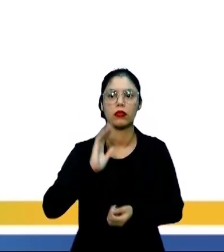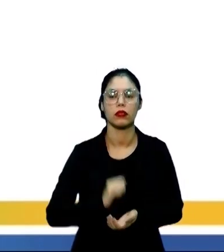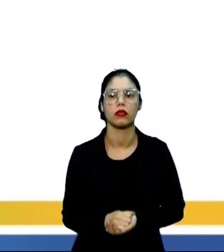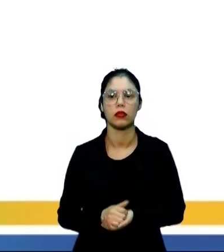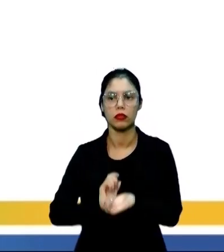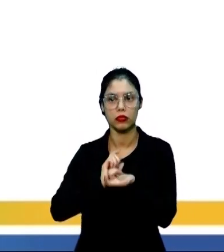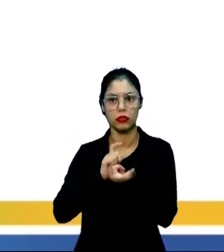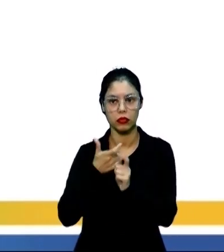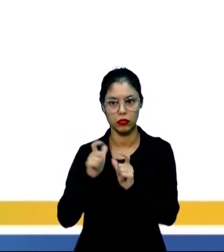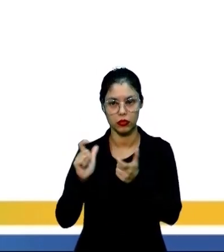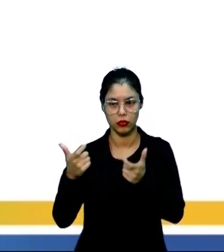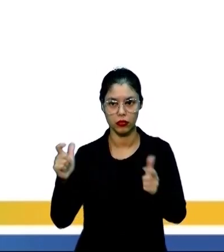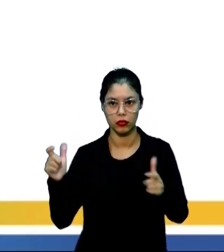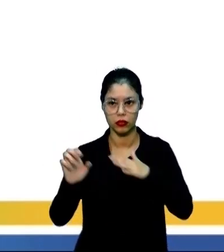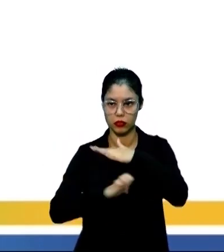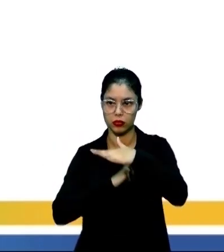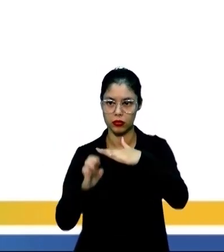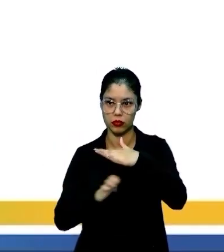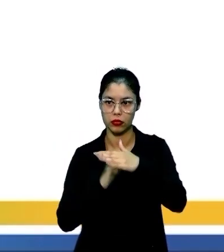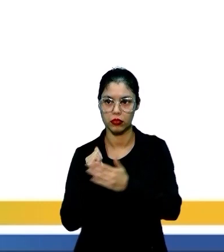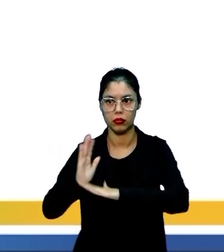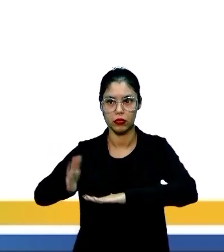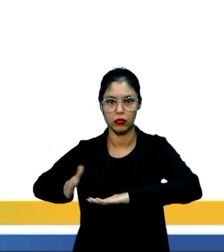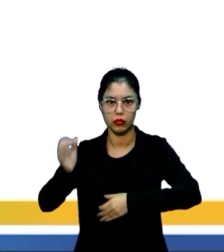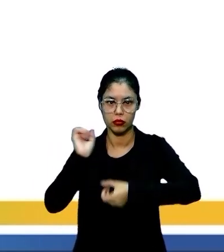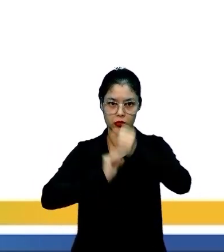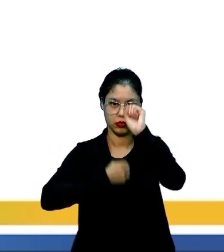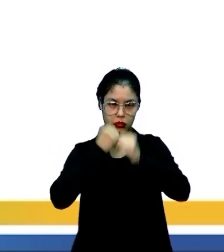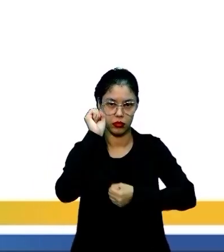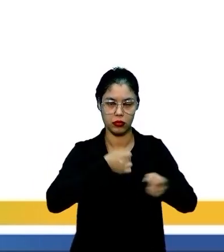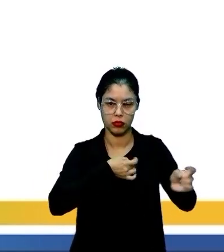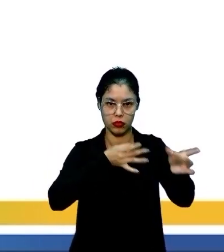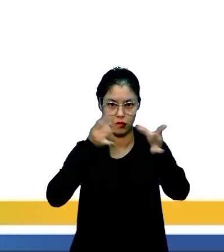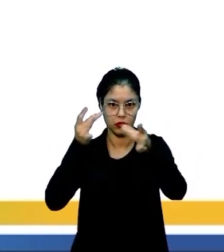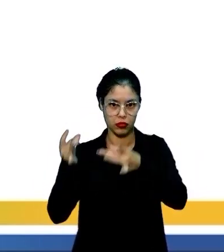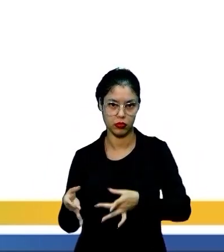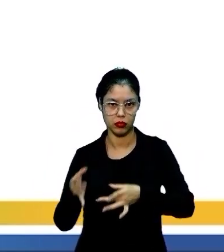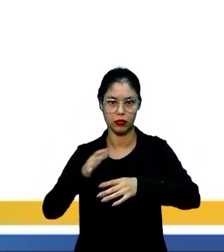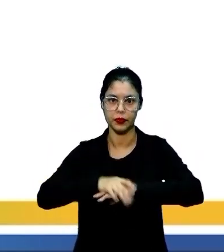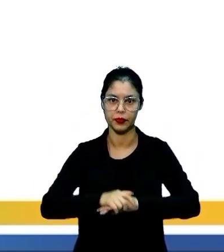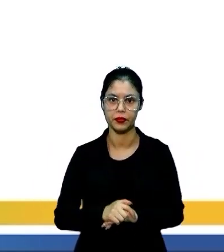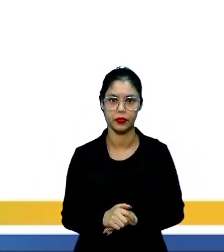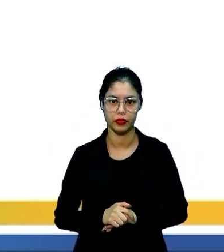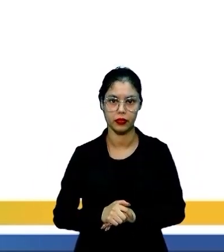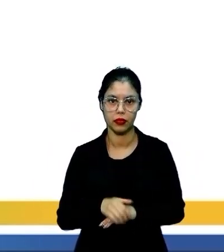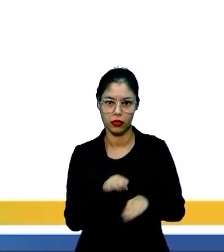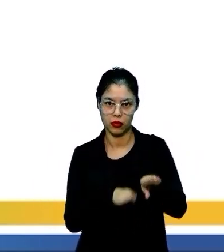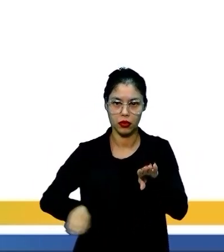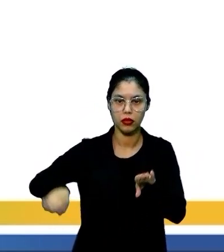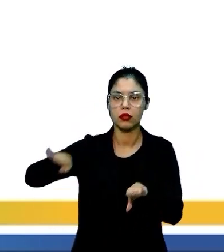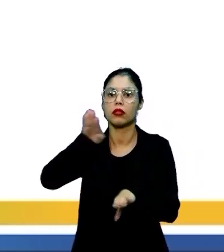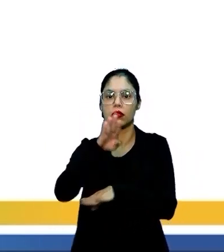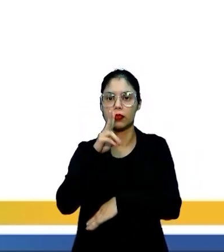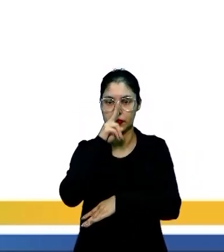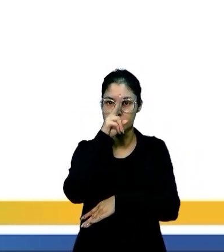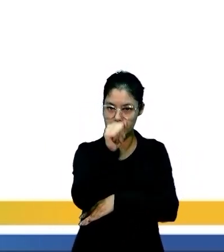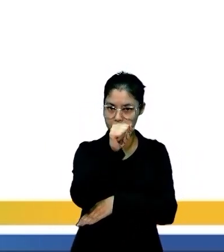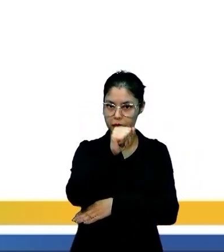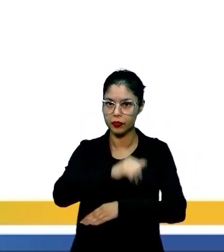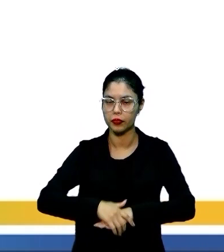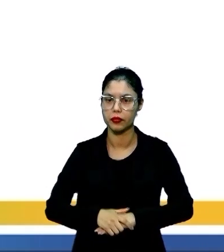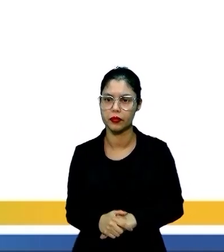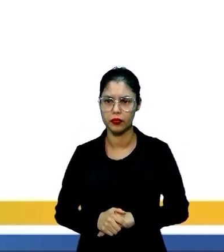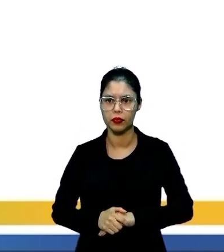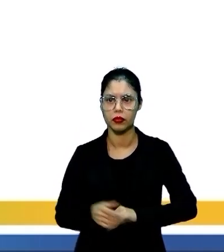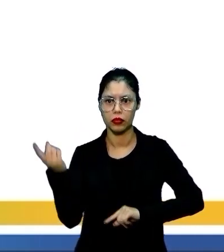mais elevados das grandes empresas modernas industriais e comerciais é relativamente mais